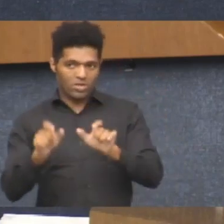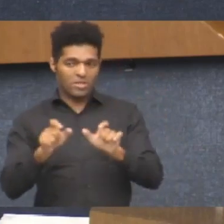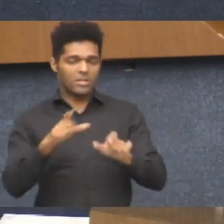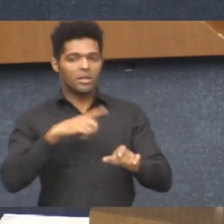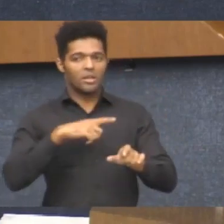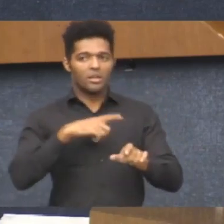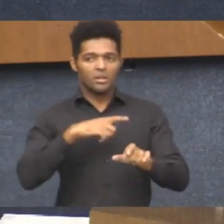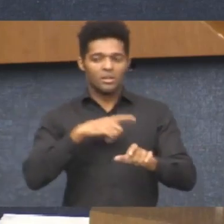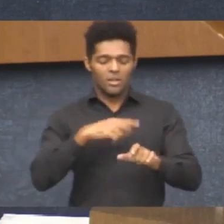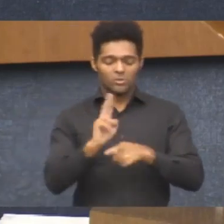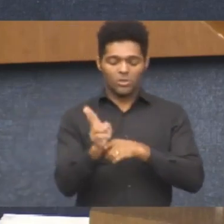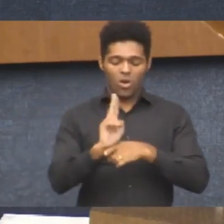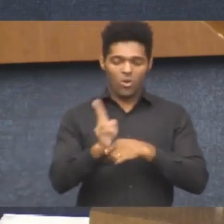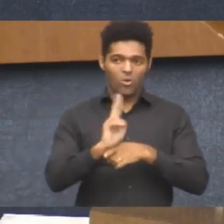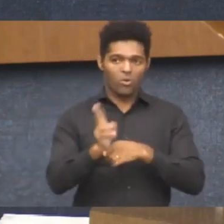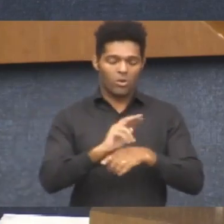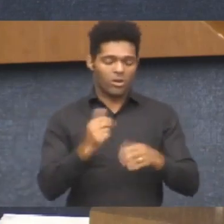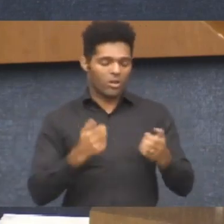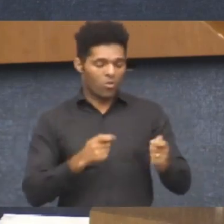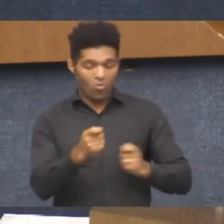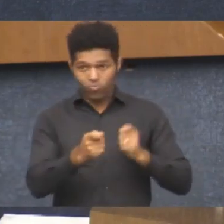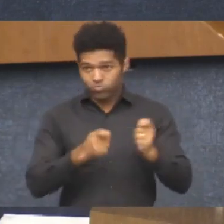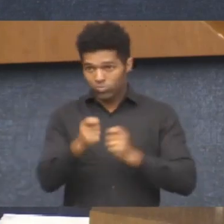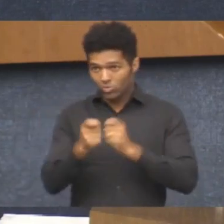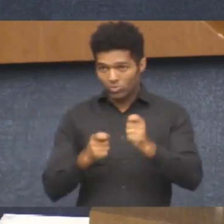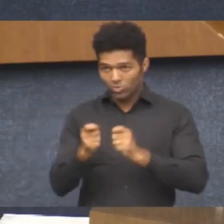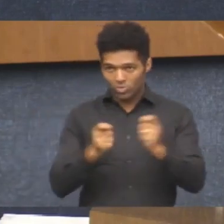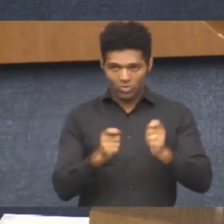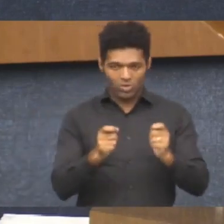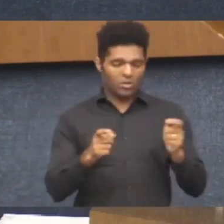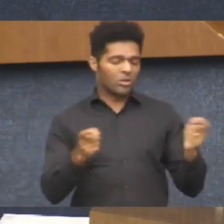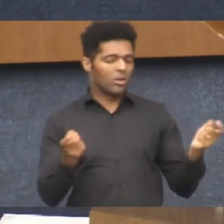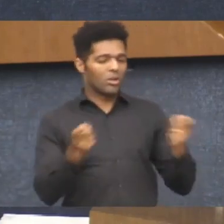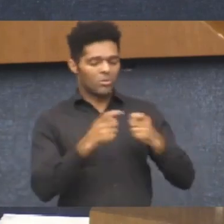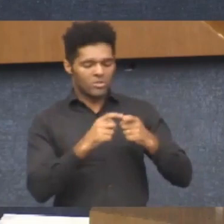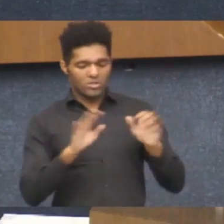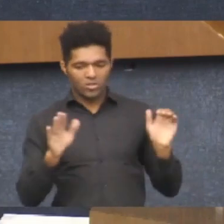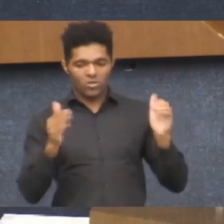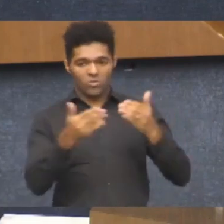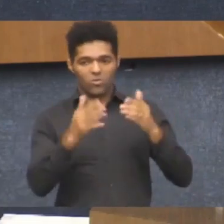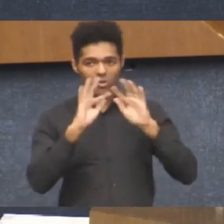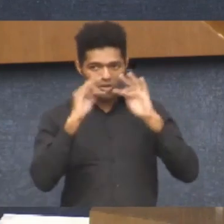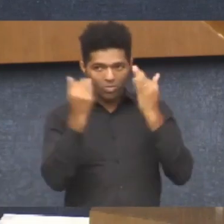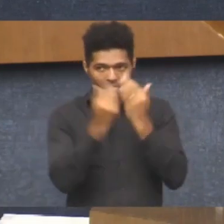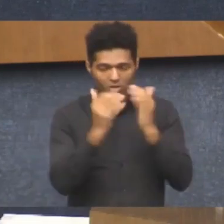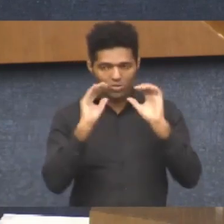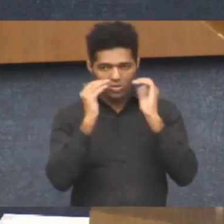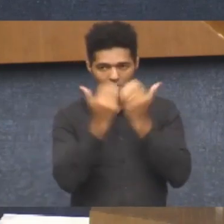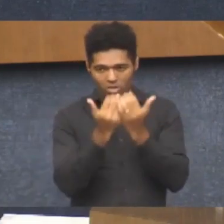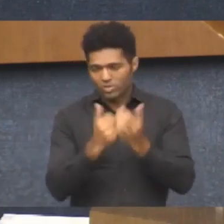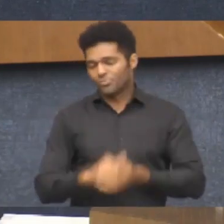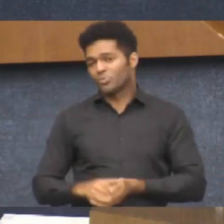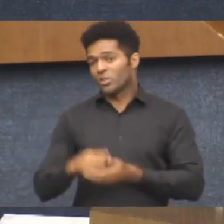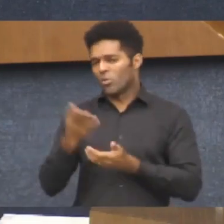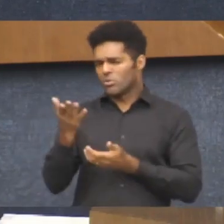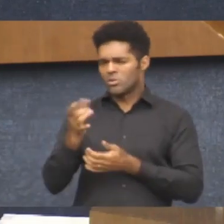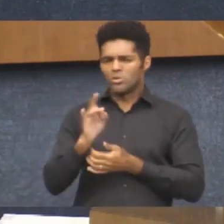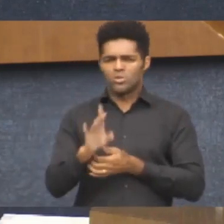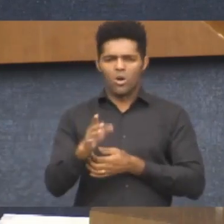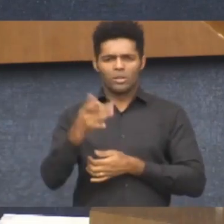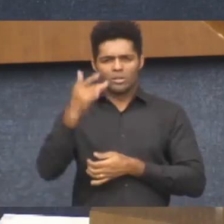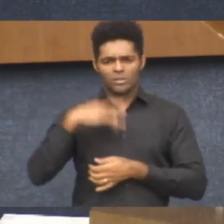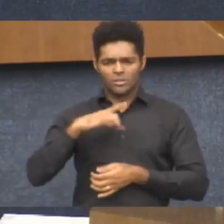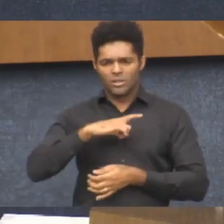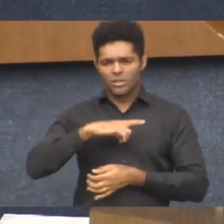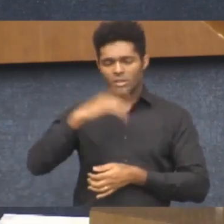o SUS, gente. Por exemplo, na saúde mental, só existe CAPS, CERSAM, porque tem o SUS. Só existe a saúde mental, né, dentro